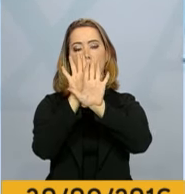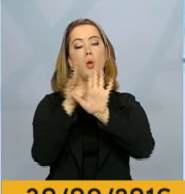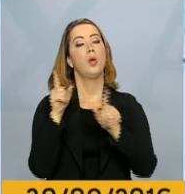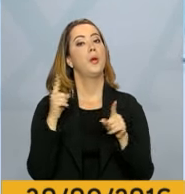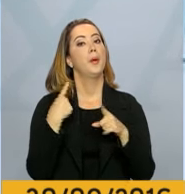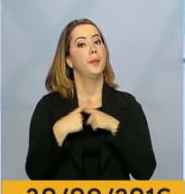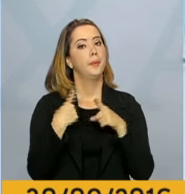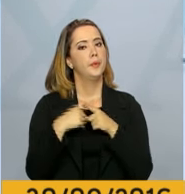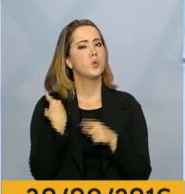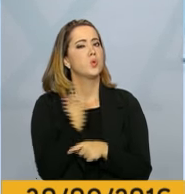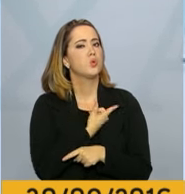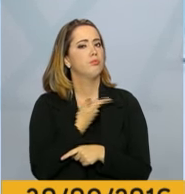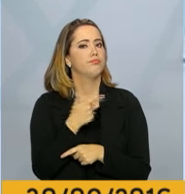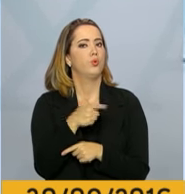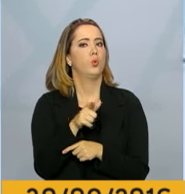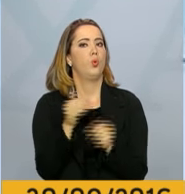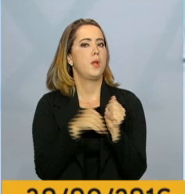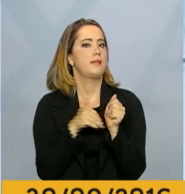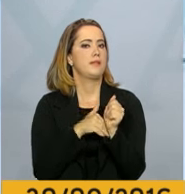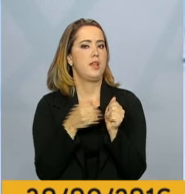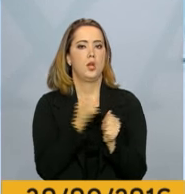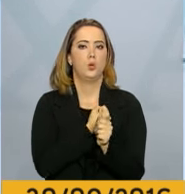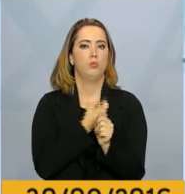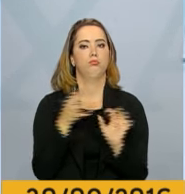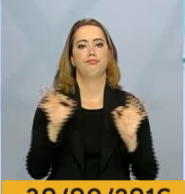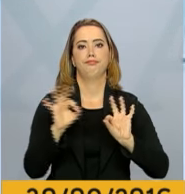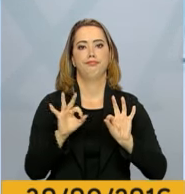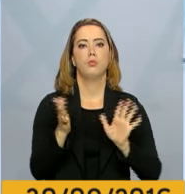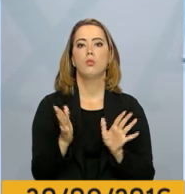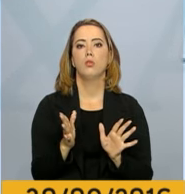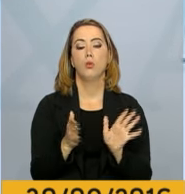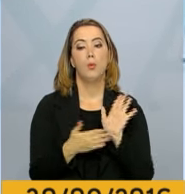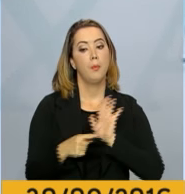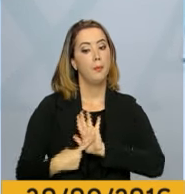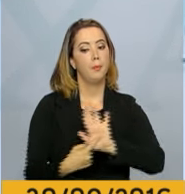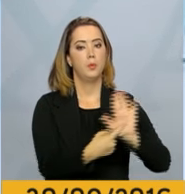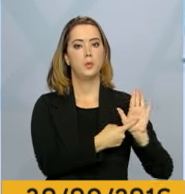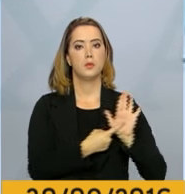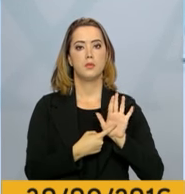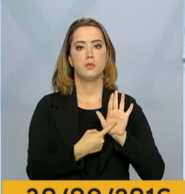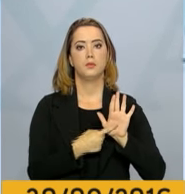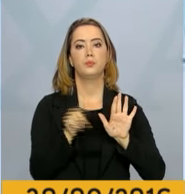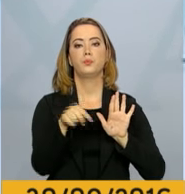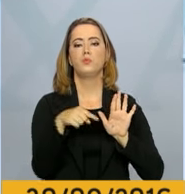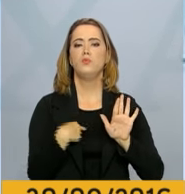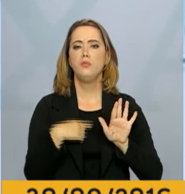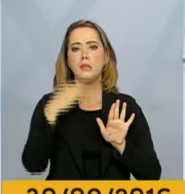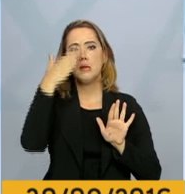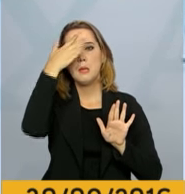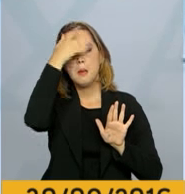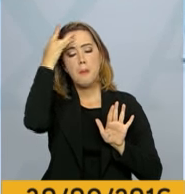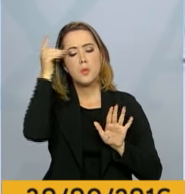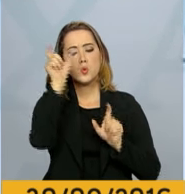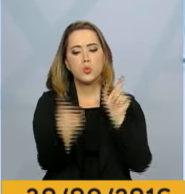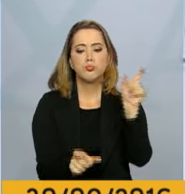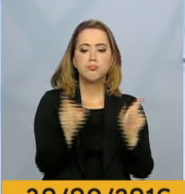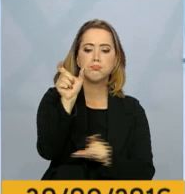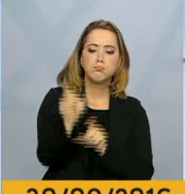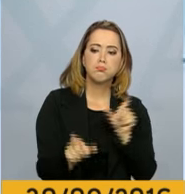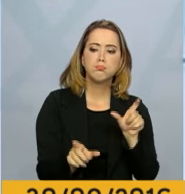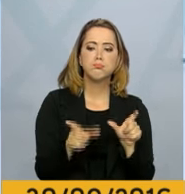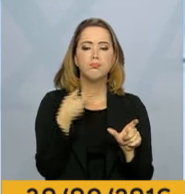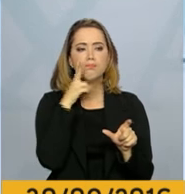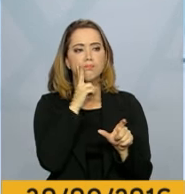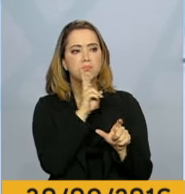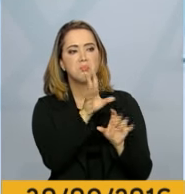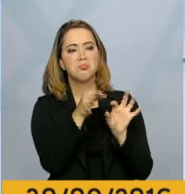números. Estas são cifras que, para o cidadão comum, podem parecer distantes,